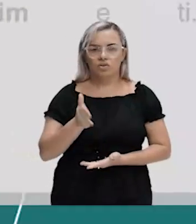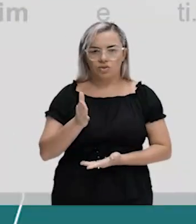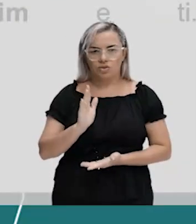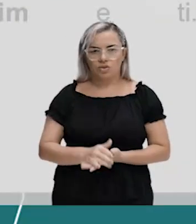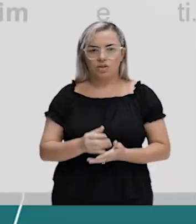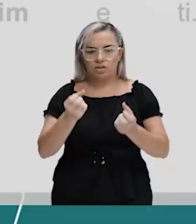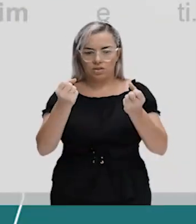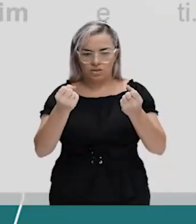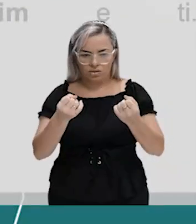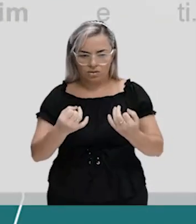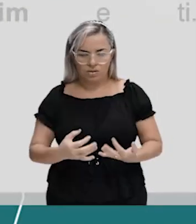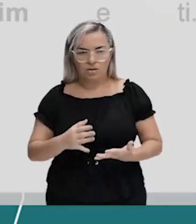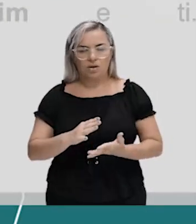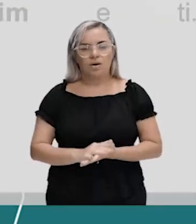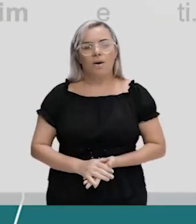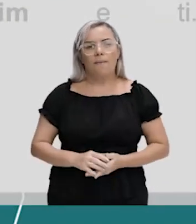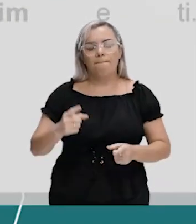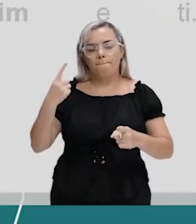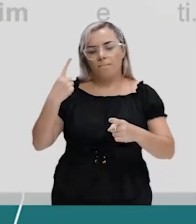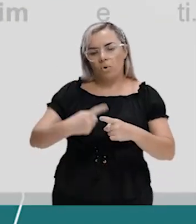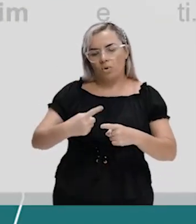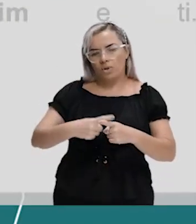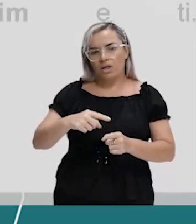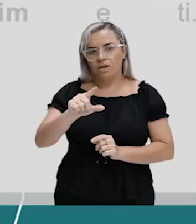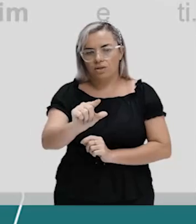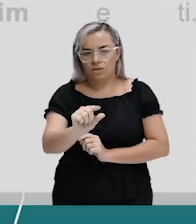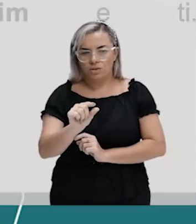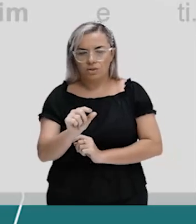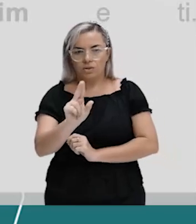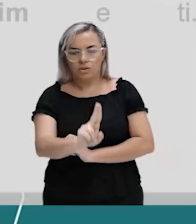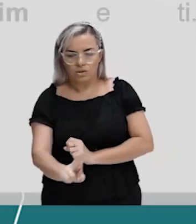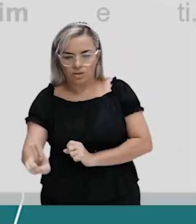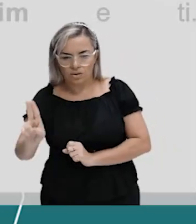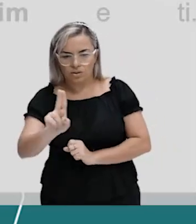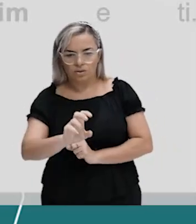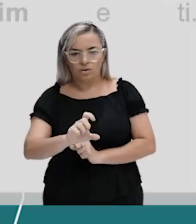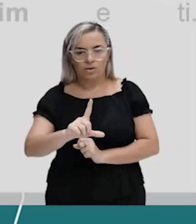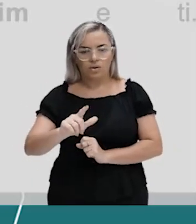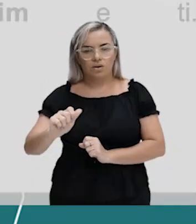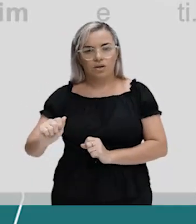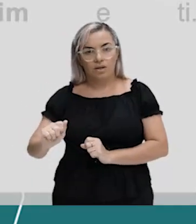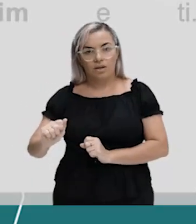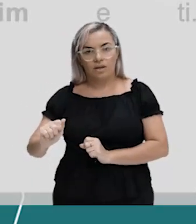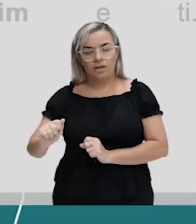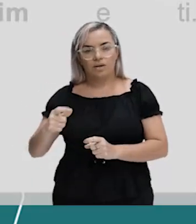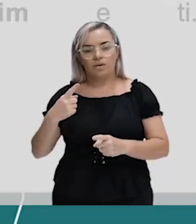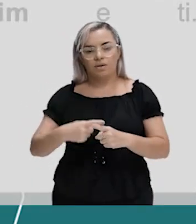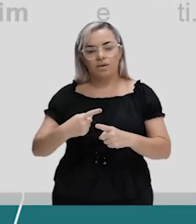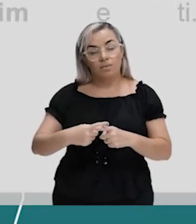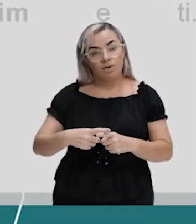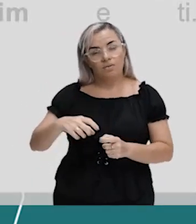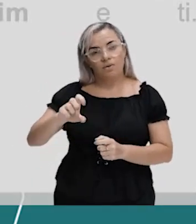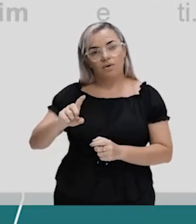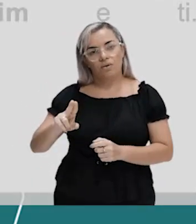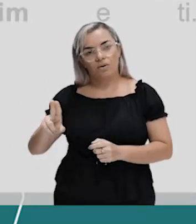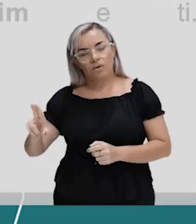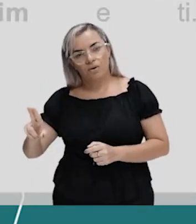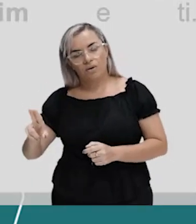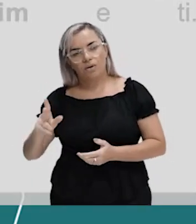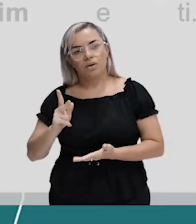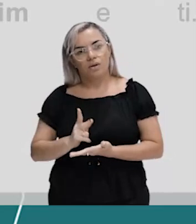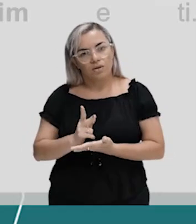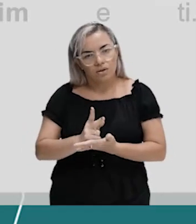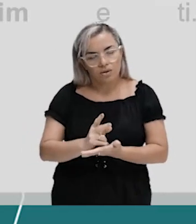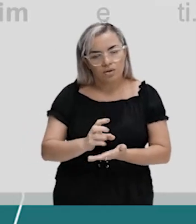mas logo em seguida eu vou explicar o porquê de cada um. Por que eu utilizei ela, por que foi utilizado eu, por que foi utilizado o